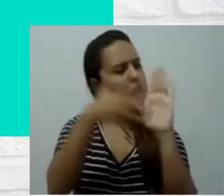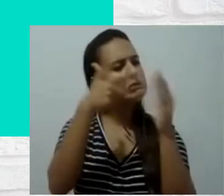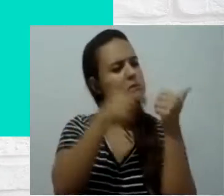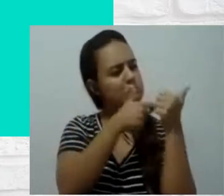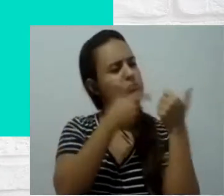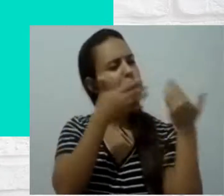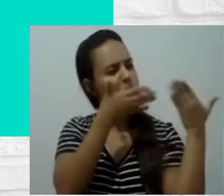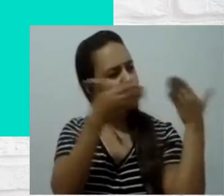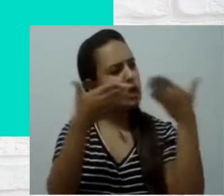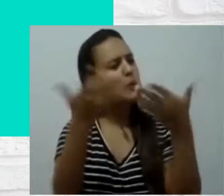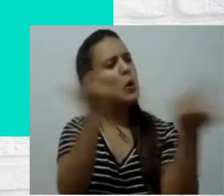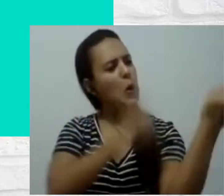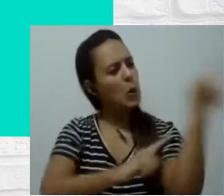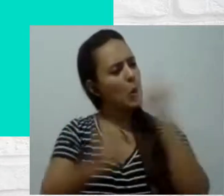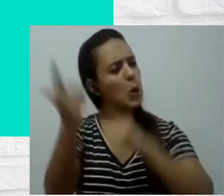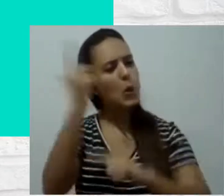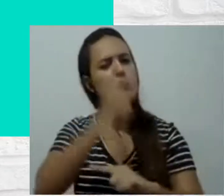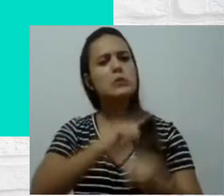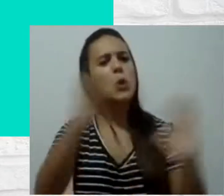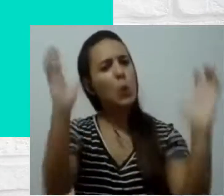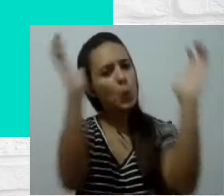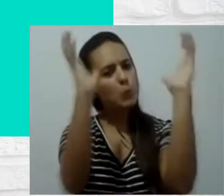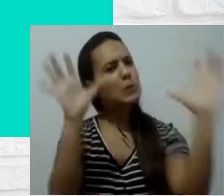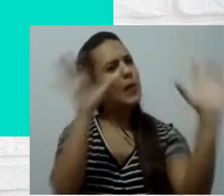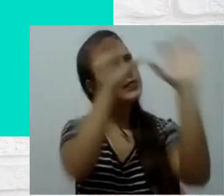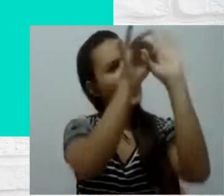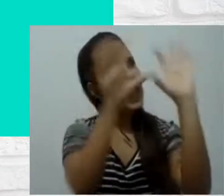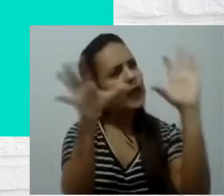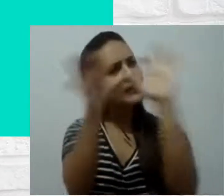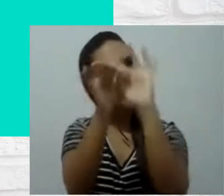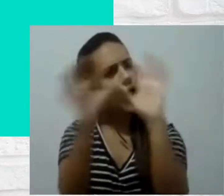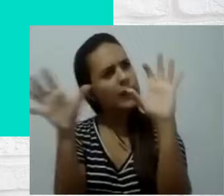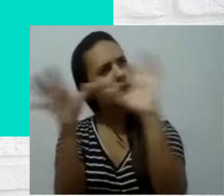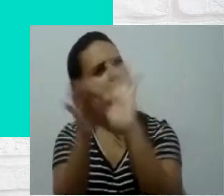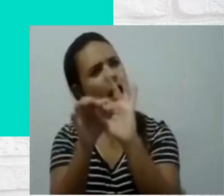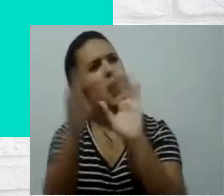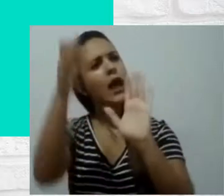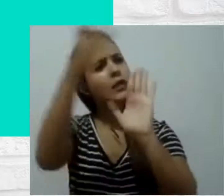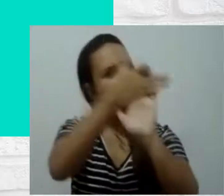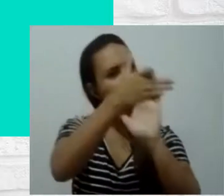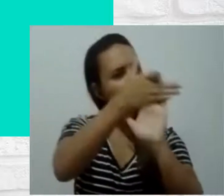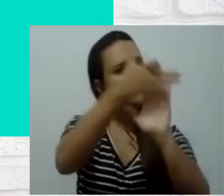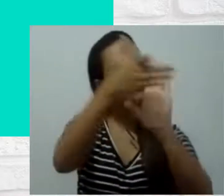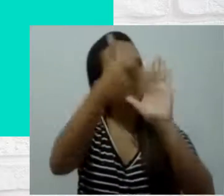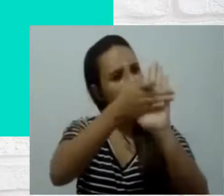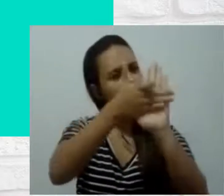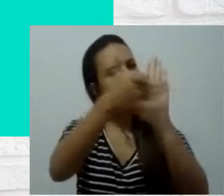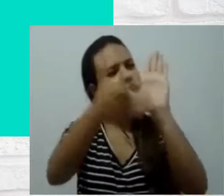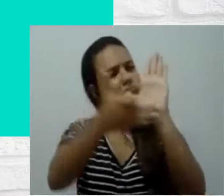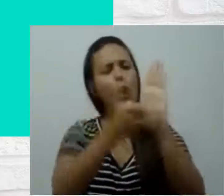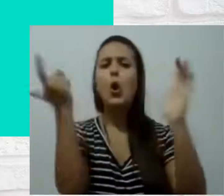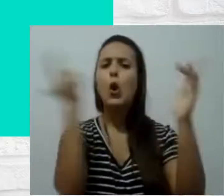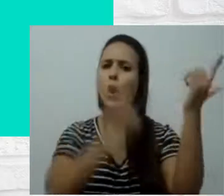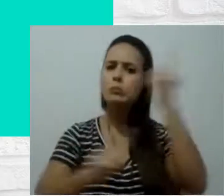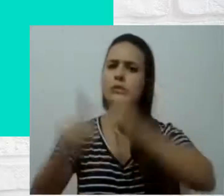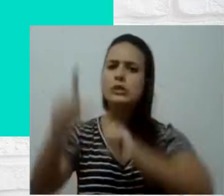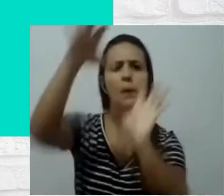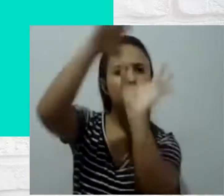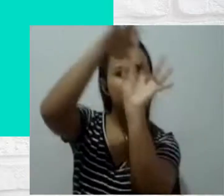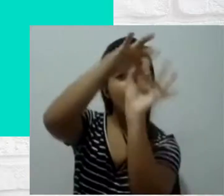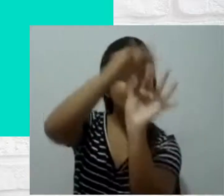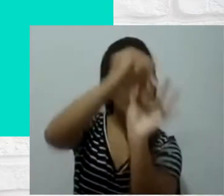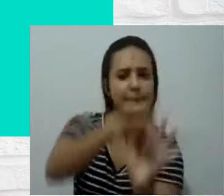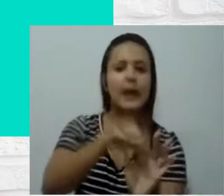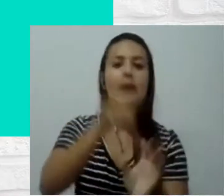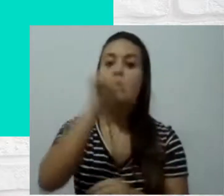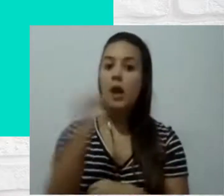ele vai perceber que você soube conduzir o seu texto e que você soube terminar ele de maneira conjunta, que você soube ligar todos os fatos, tanto